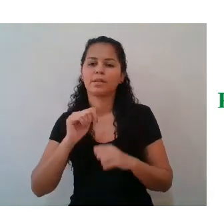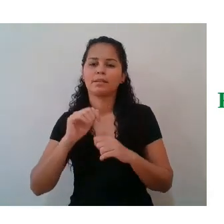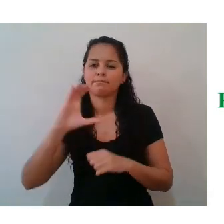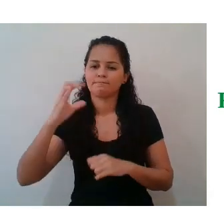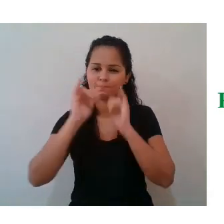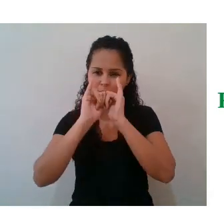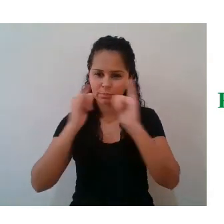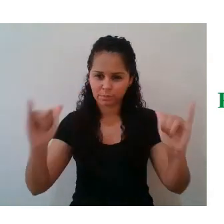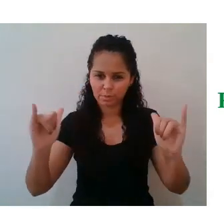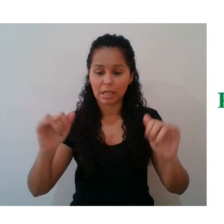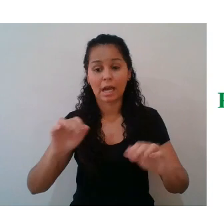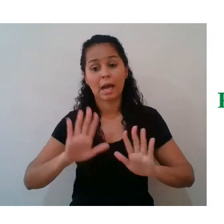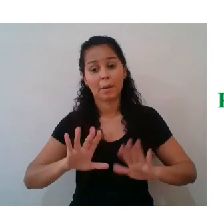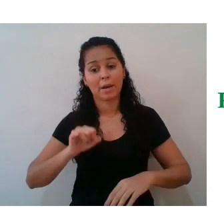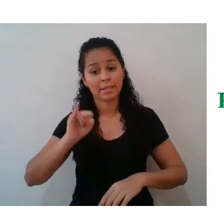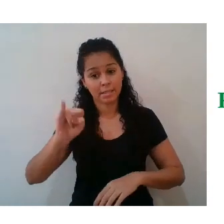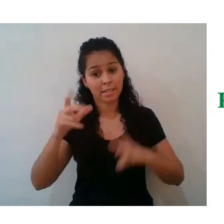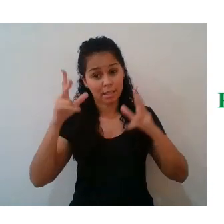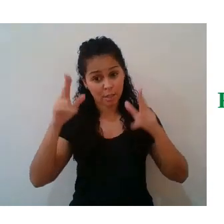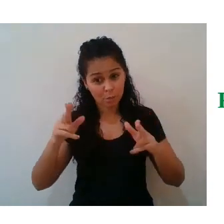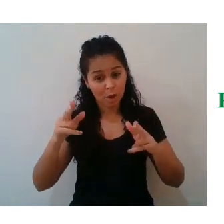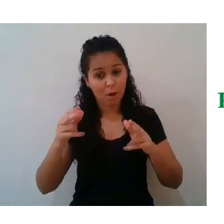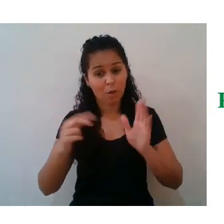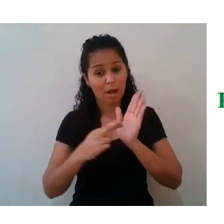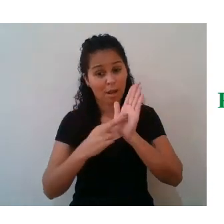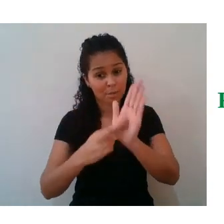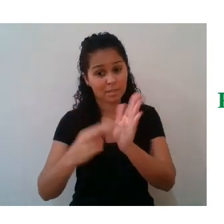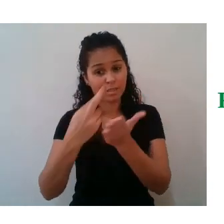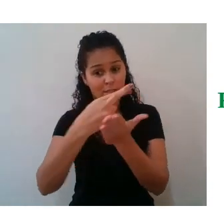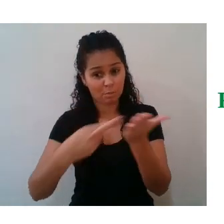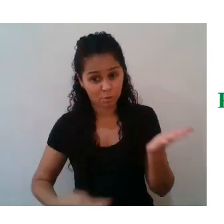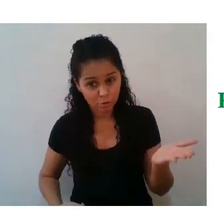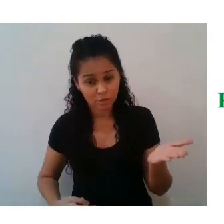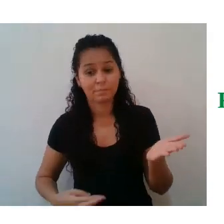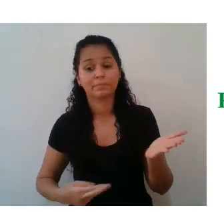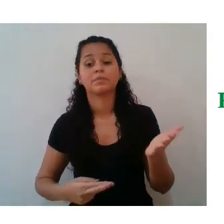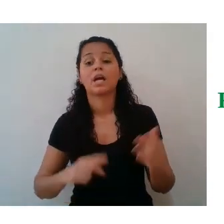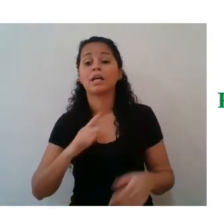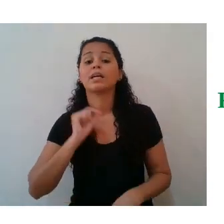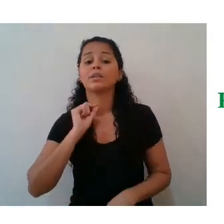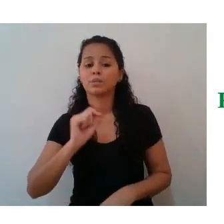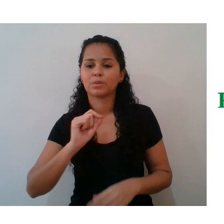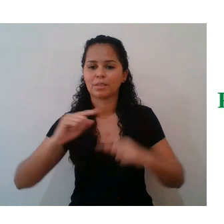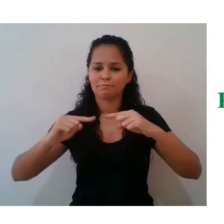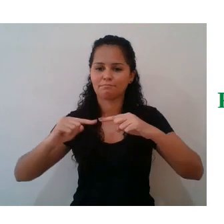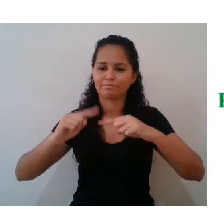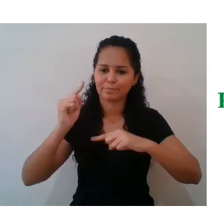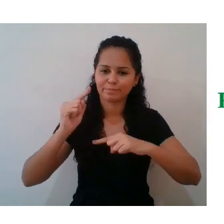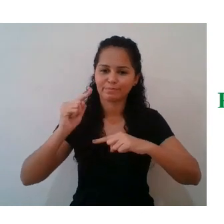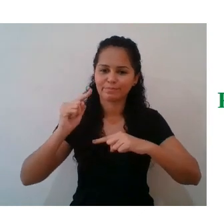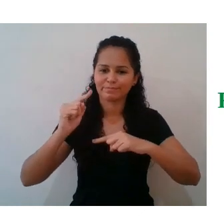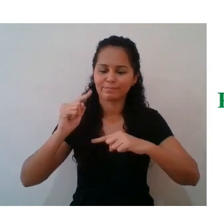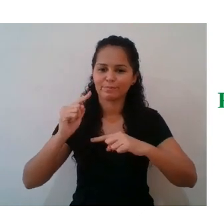corrente. Quando ela está aberta desse modo, como é representado na apostila, você não tem um salto da corrente aqui, isso não